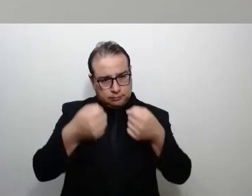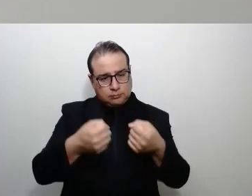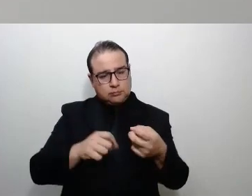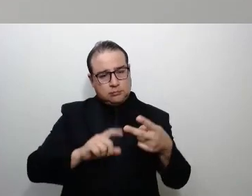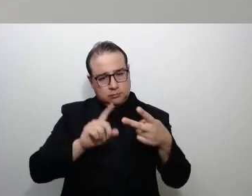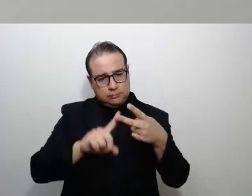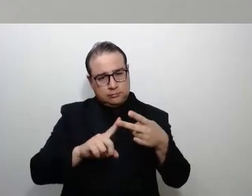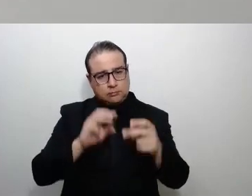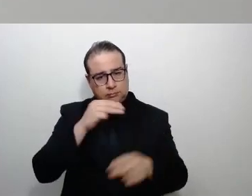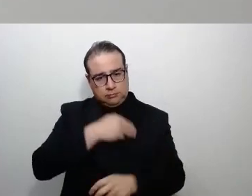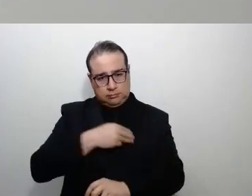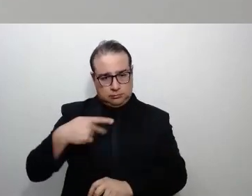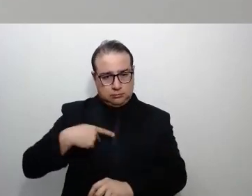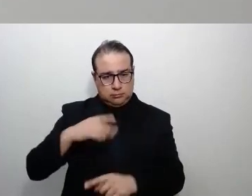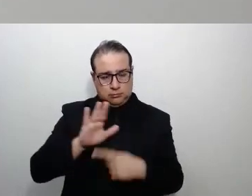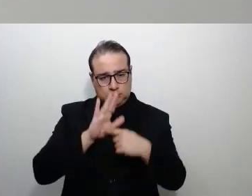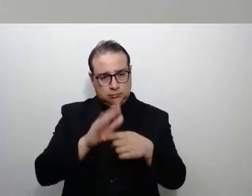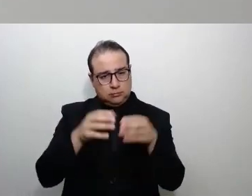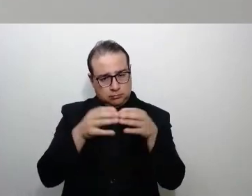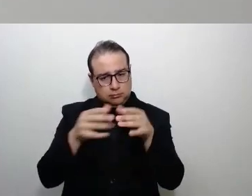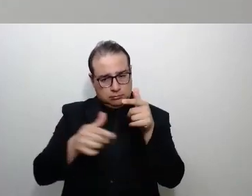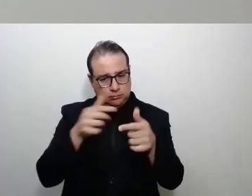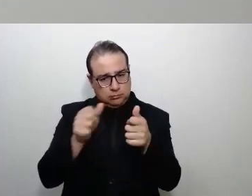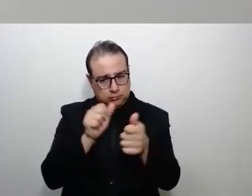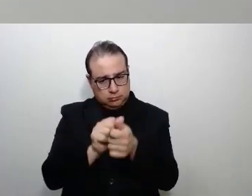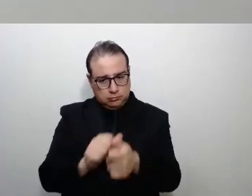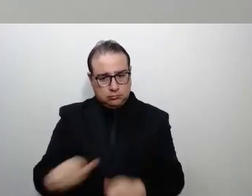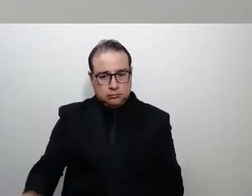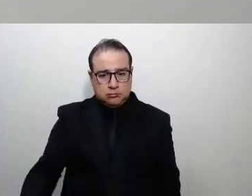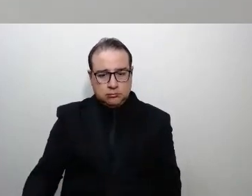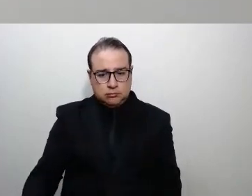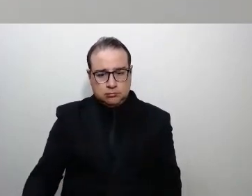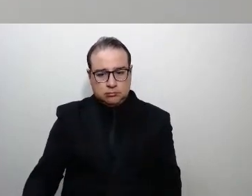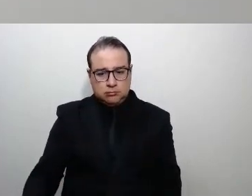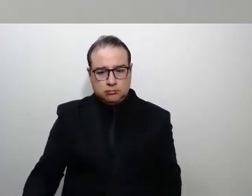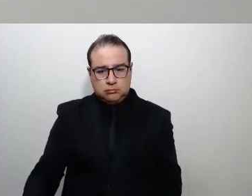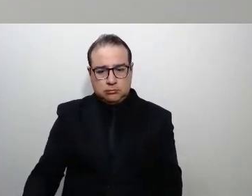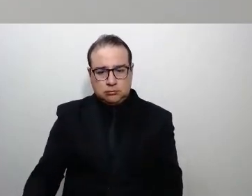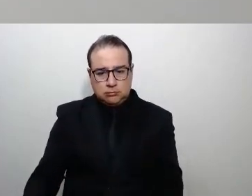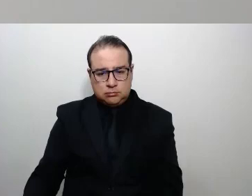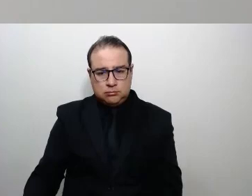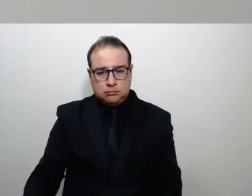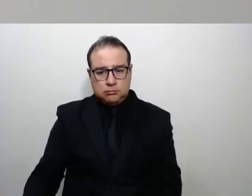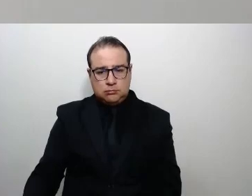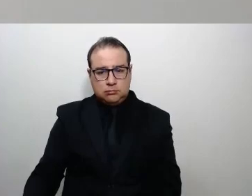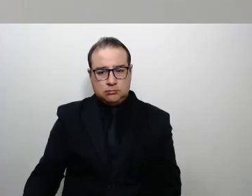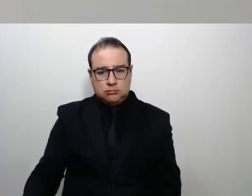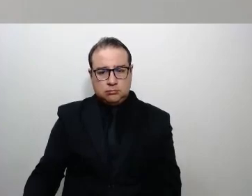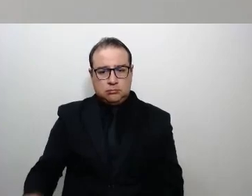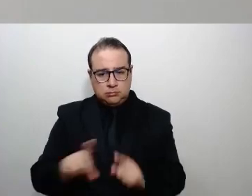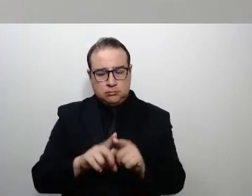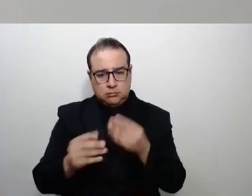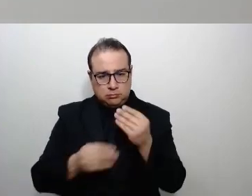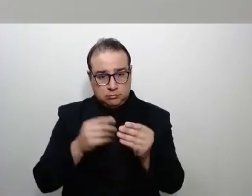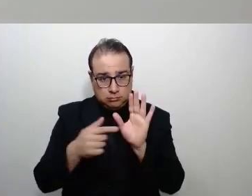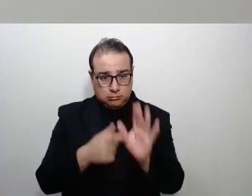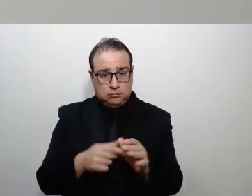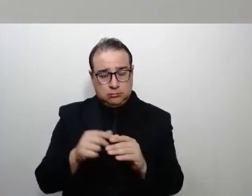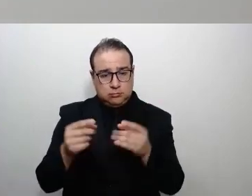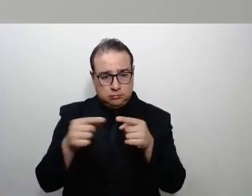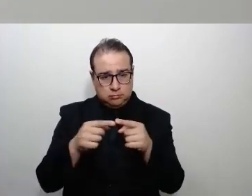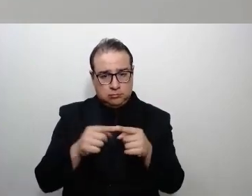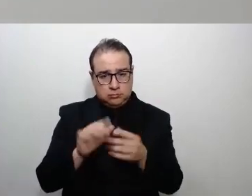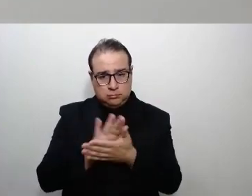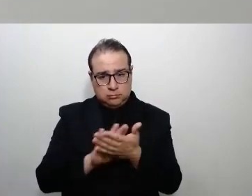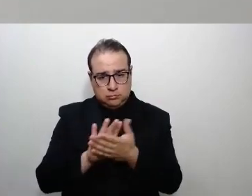Público o servidores todos eles sem eles nós não funcionaríamos então